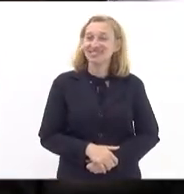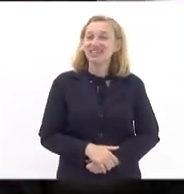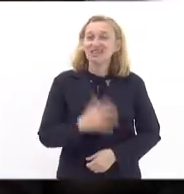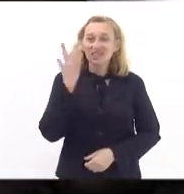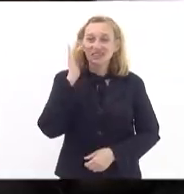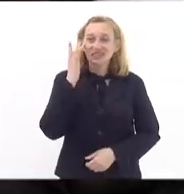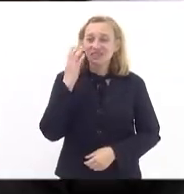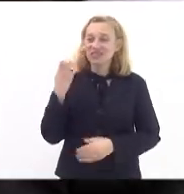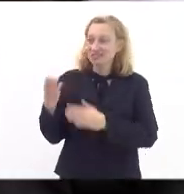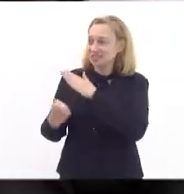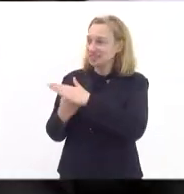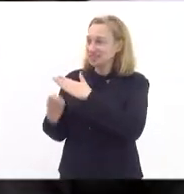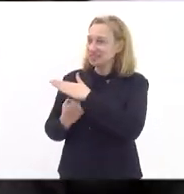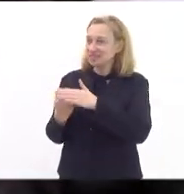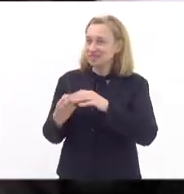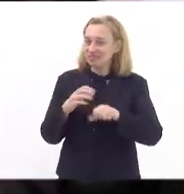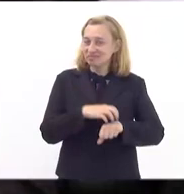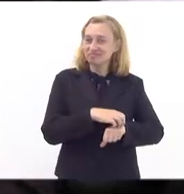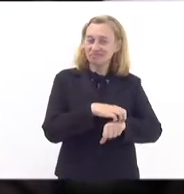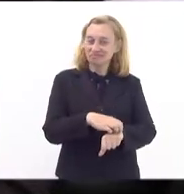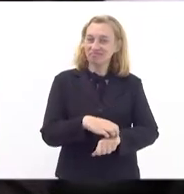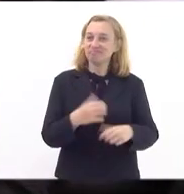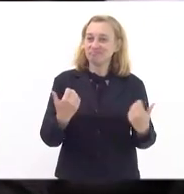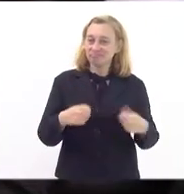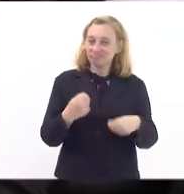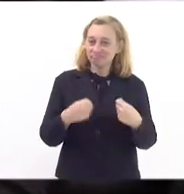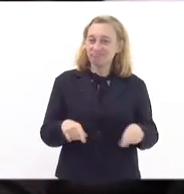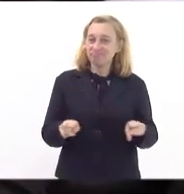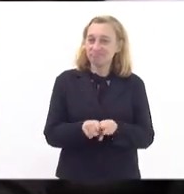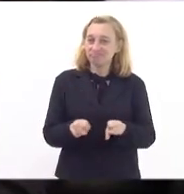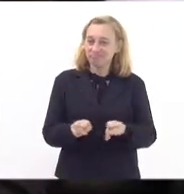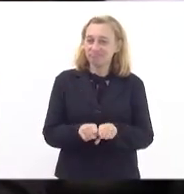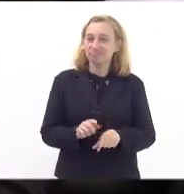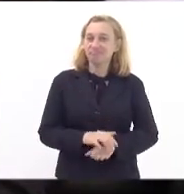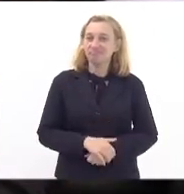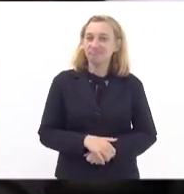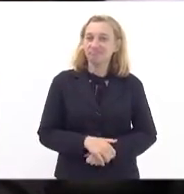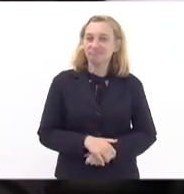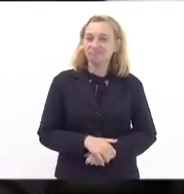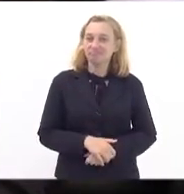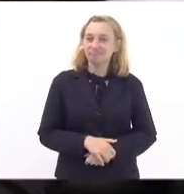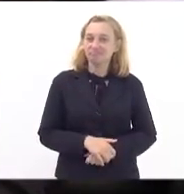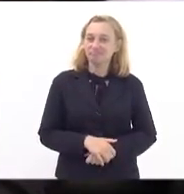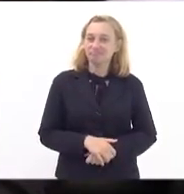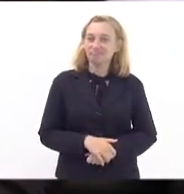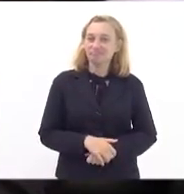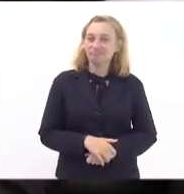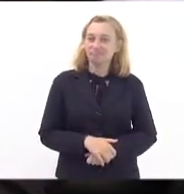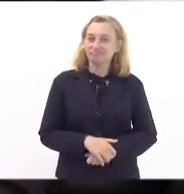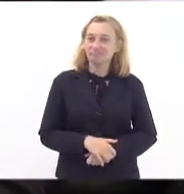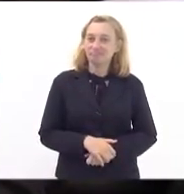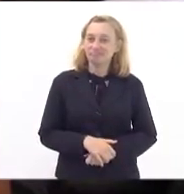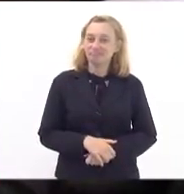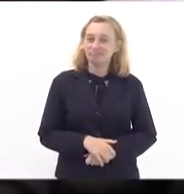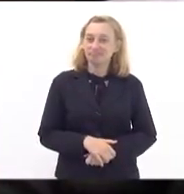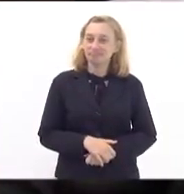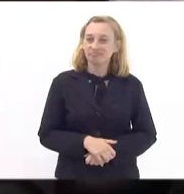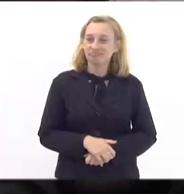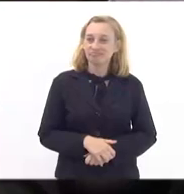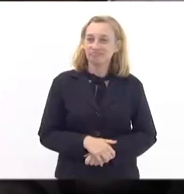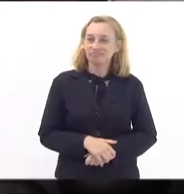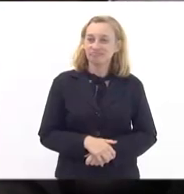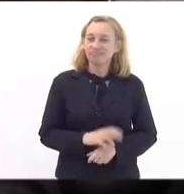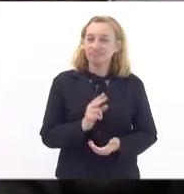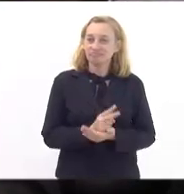agência nacional de transporte tem que estar também né trazendo para gente é mesmo